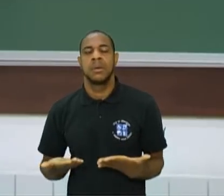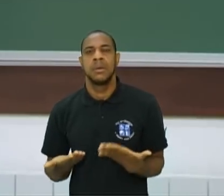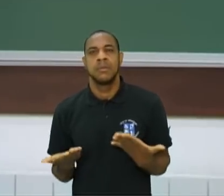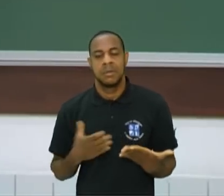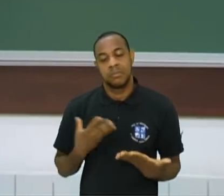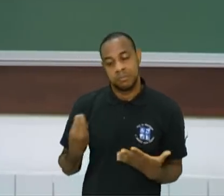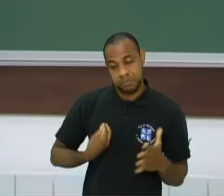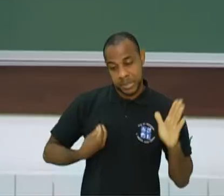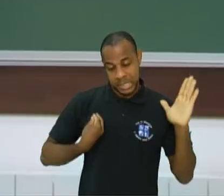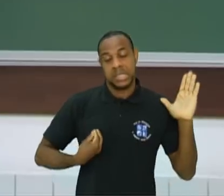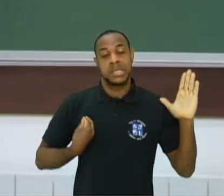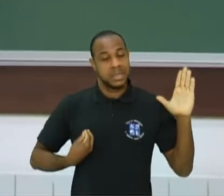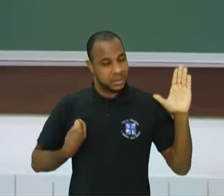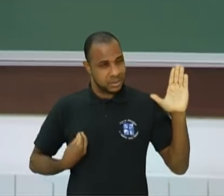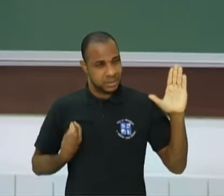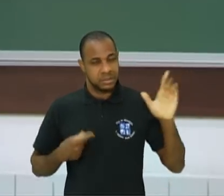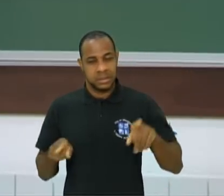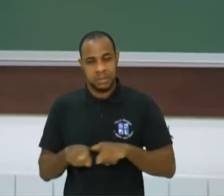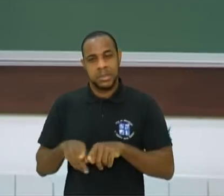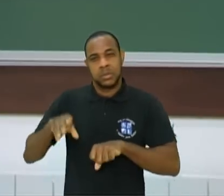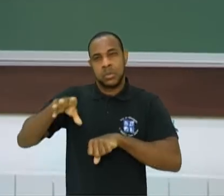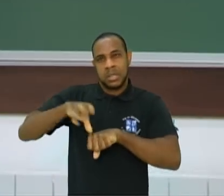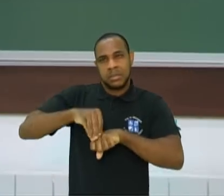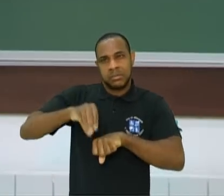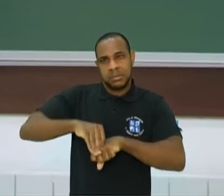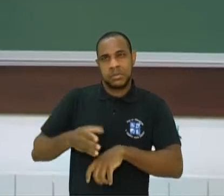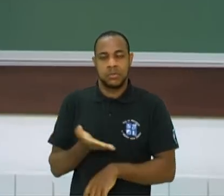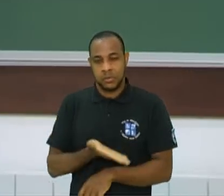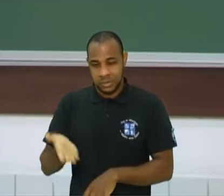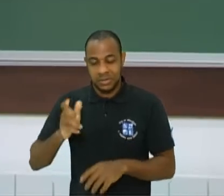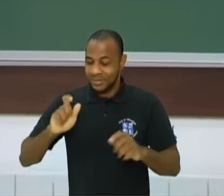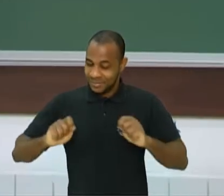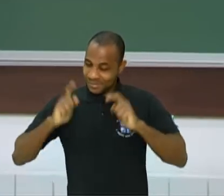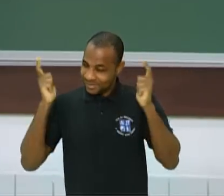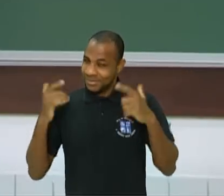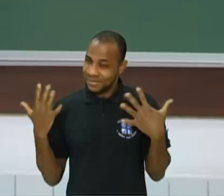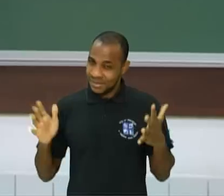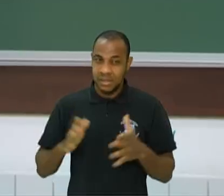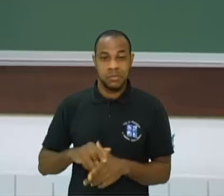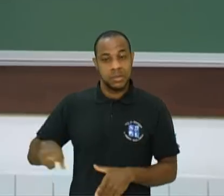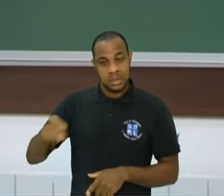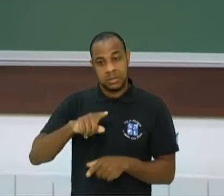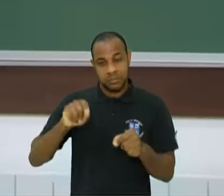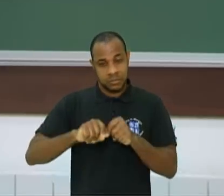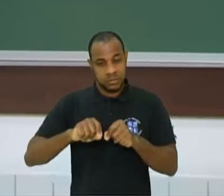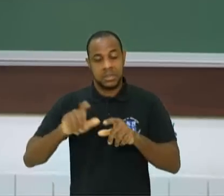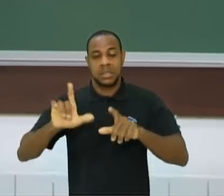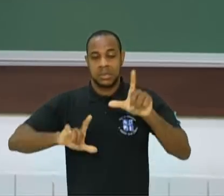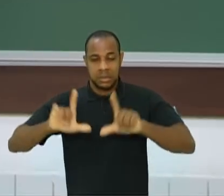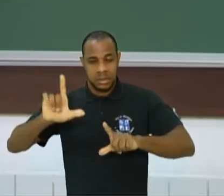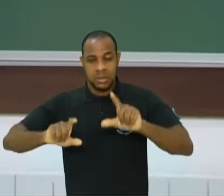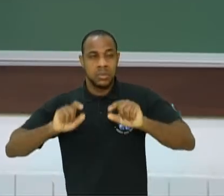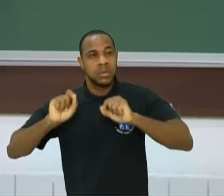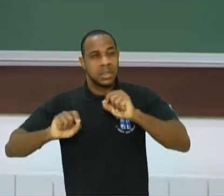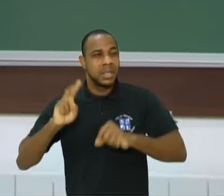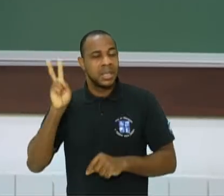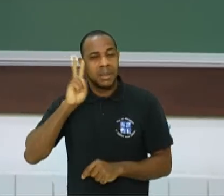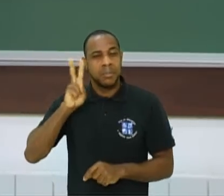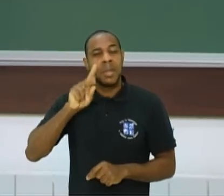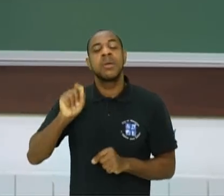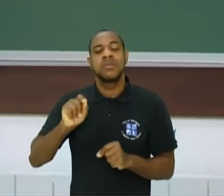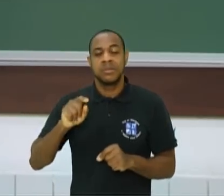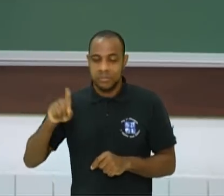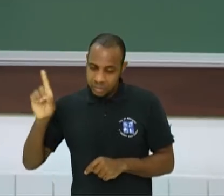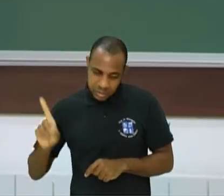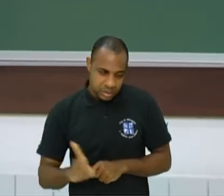a presença e conhecimento, muito bem, vocês estão ligados. E quem está fazendo pela televisão, né, lembrar de pegar a atividade